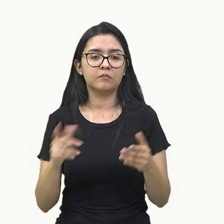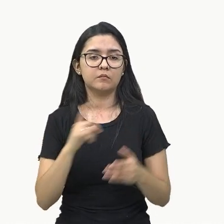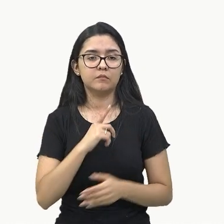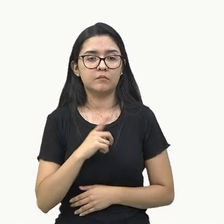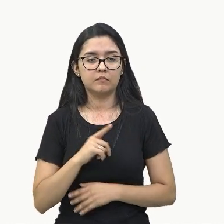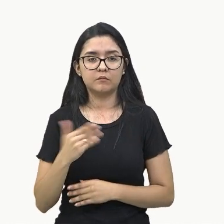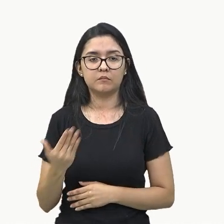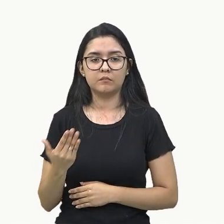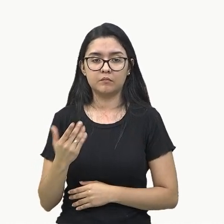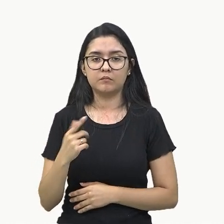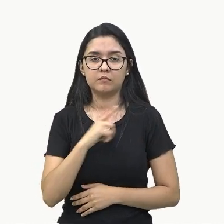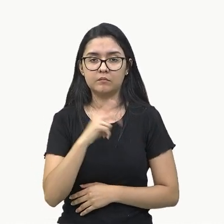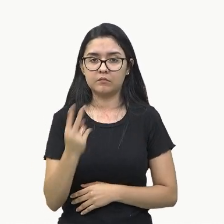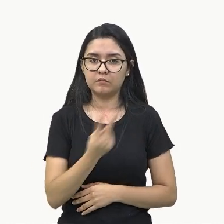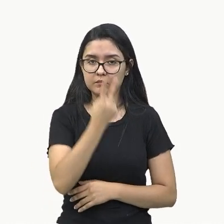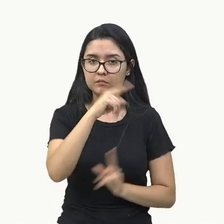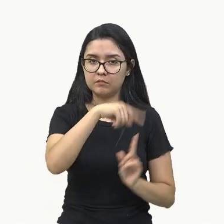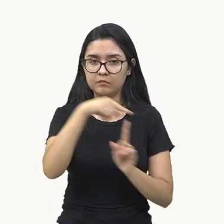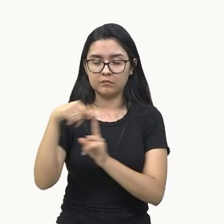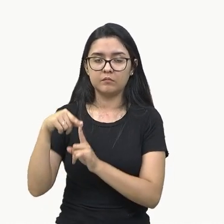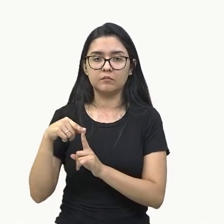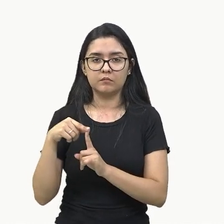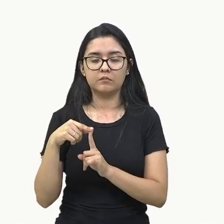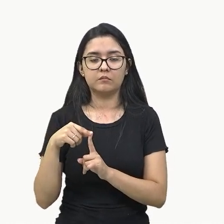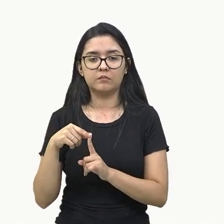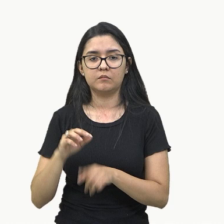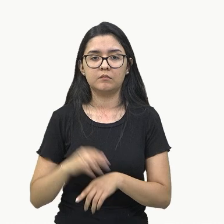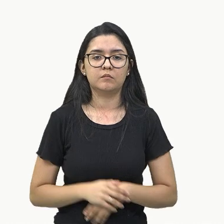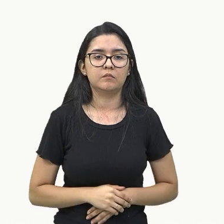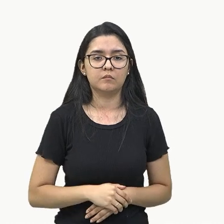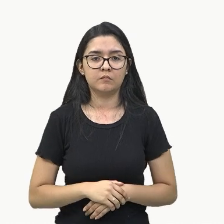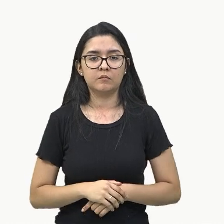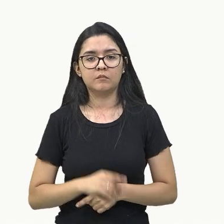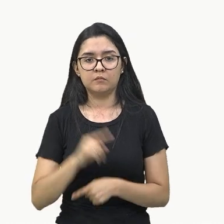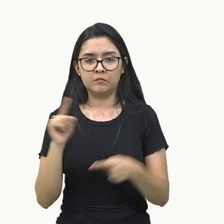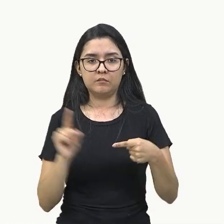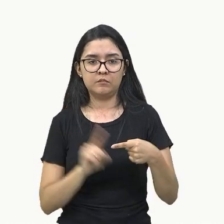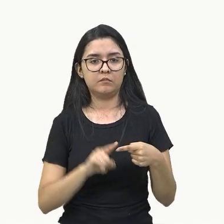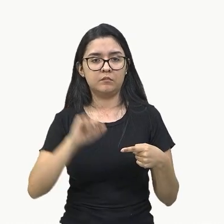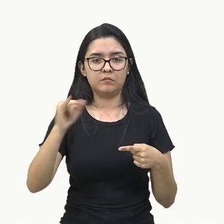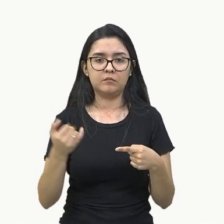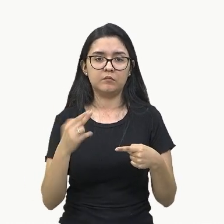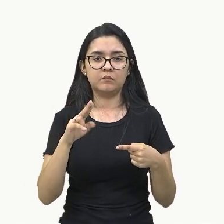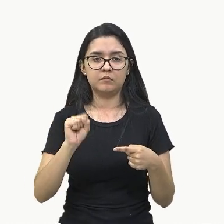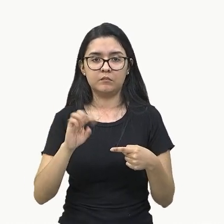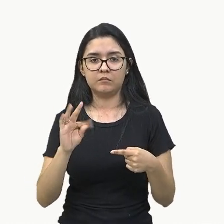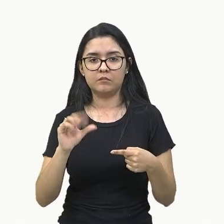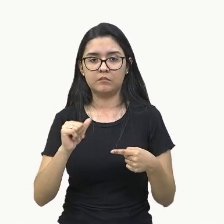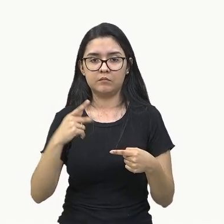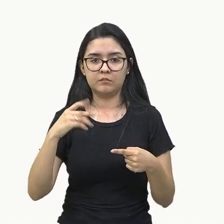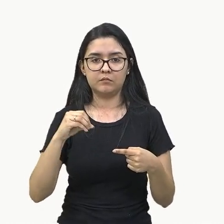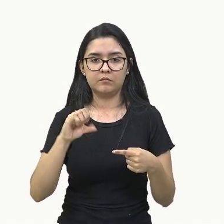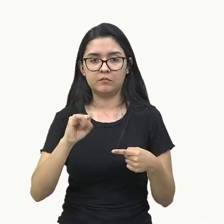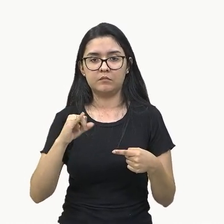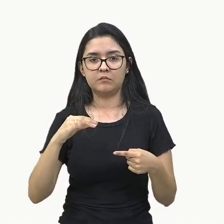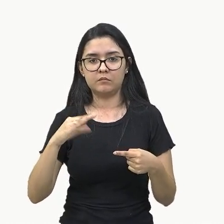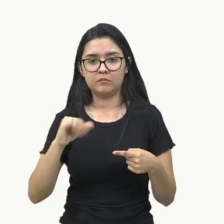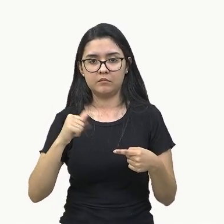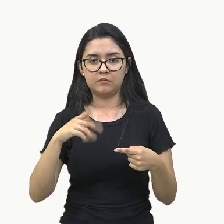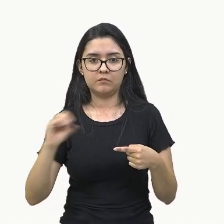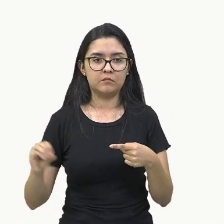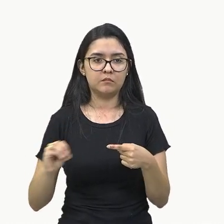vou ter dois tipos de processo de composição, que é a por justaposição, a que veremos agora, e a